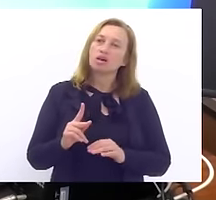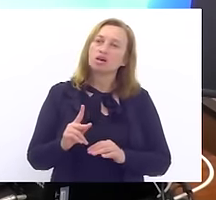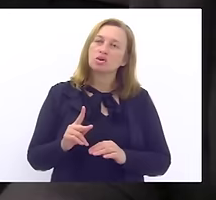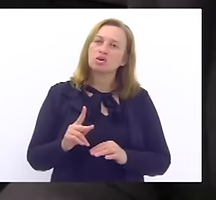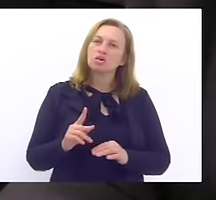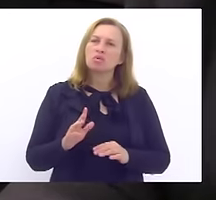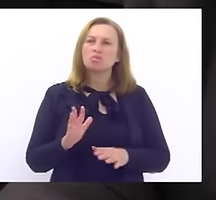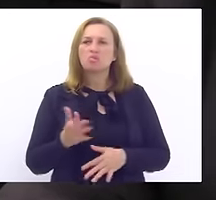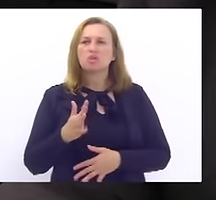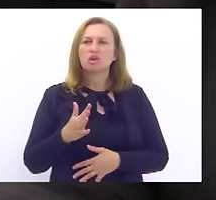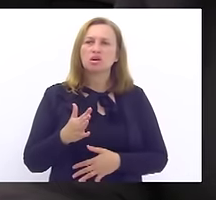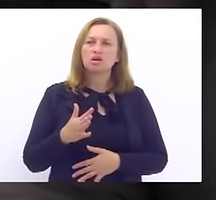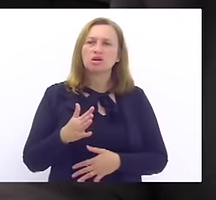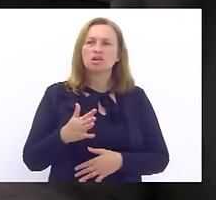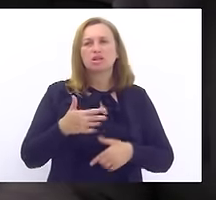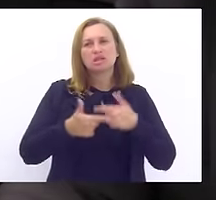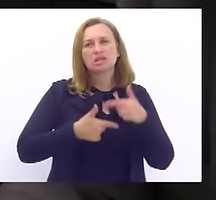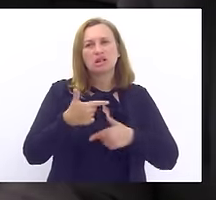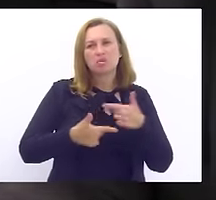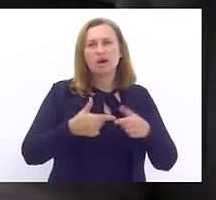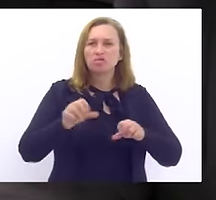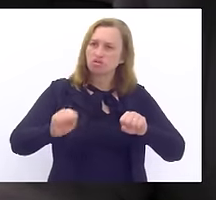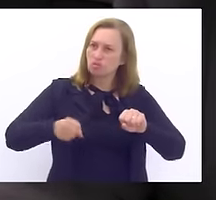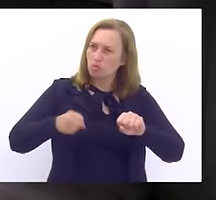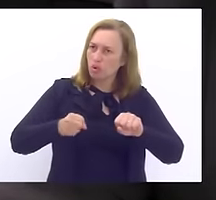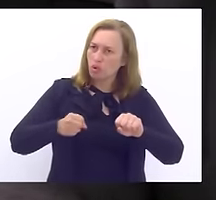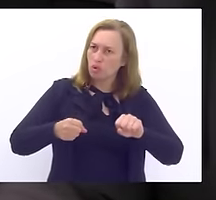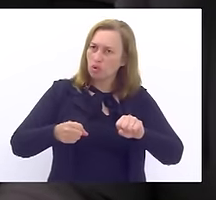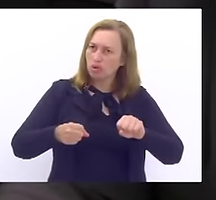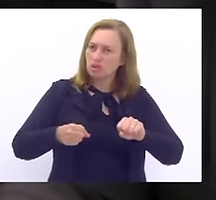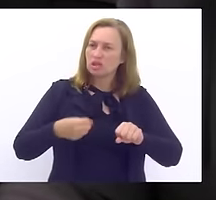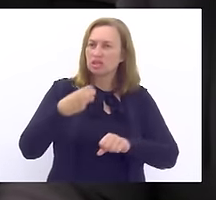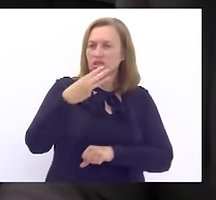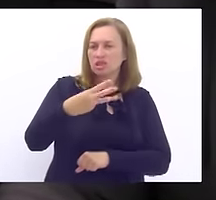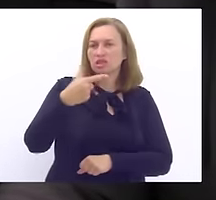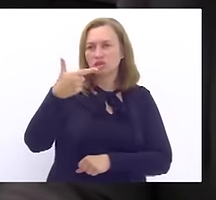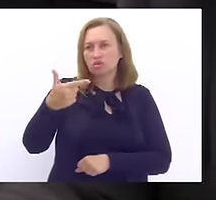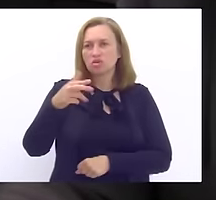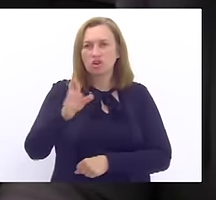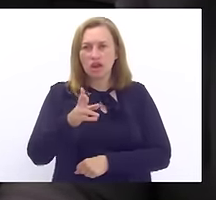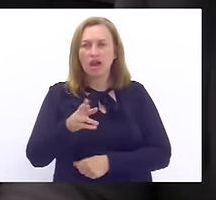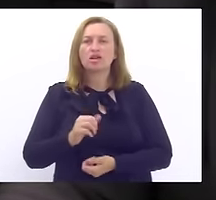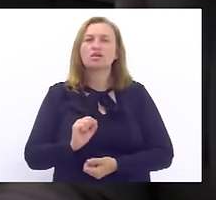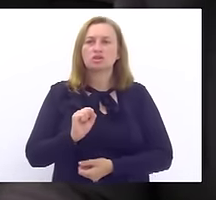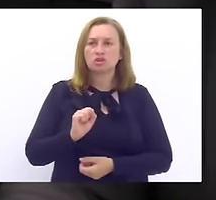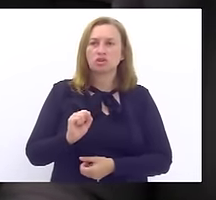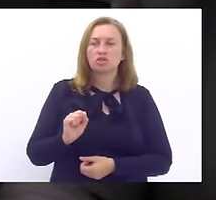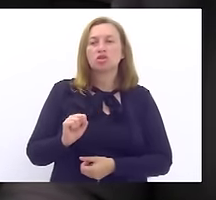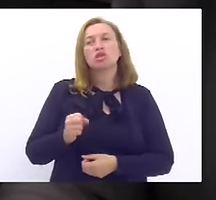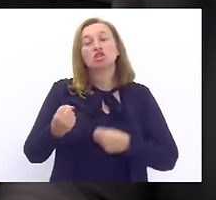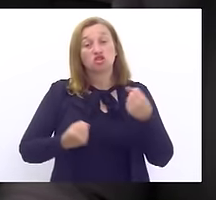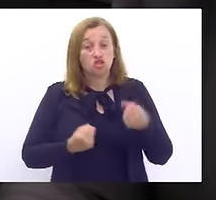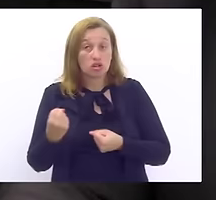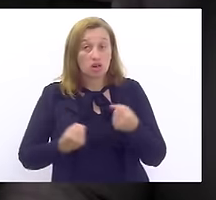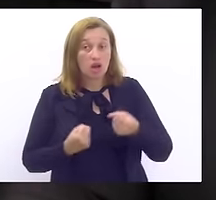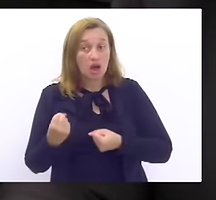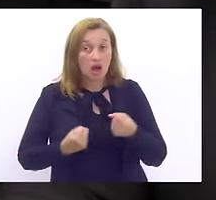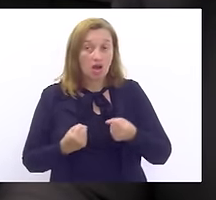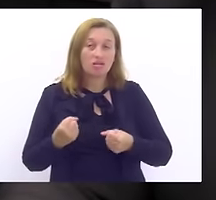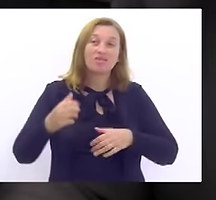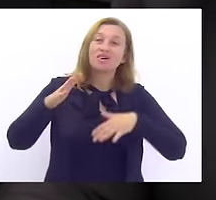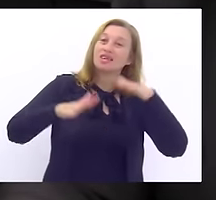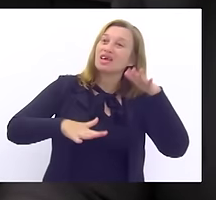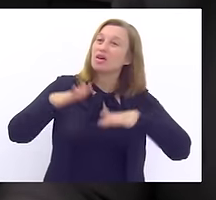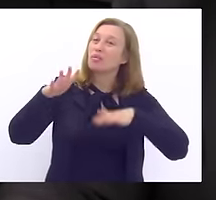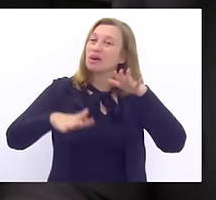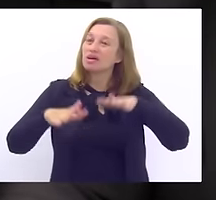ticket mede por exemplo em serviços de moto Ele tá em 82 reais de moto isso e de veículo porque Varia muito